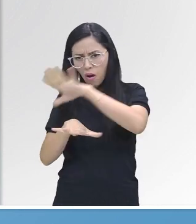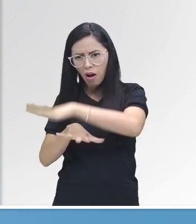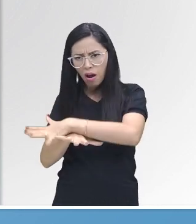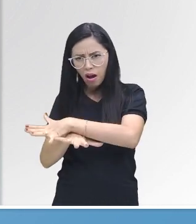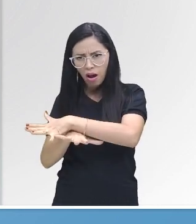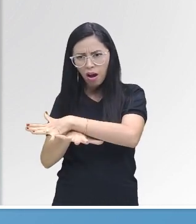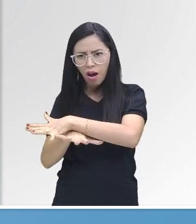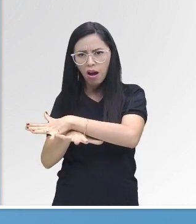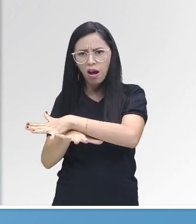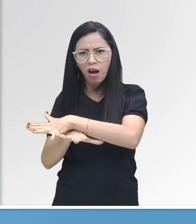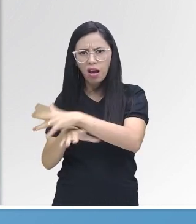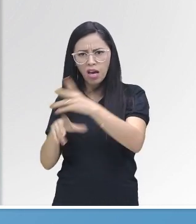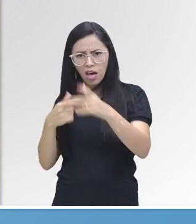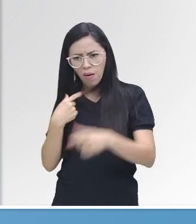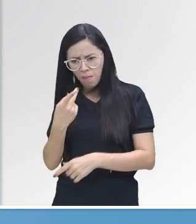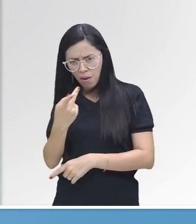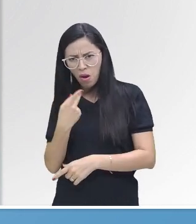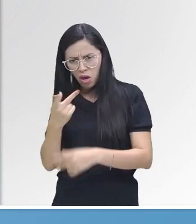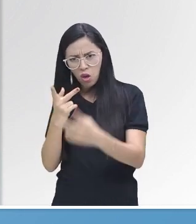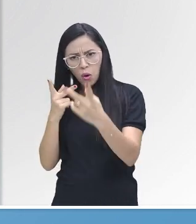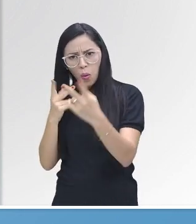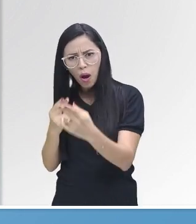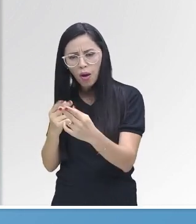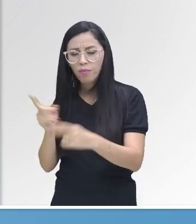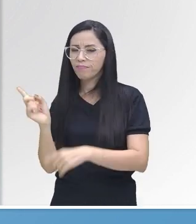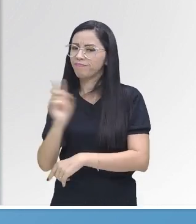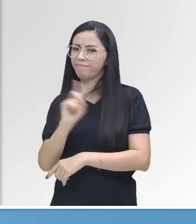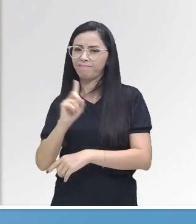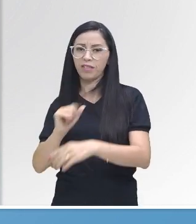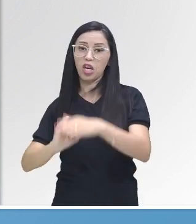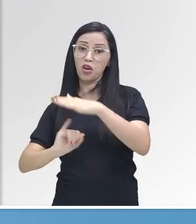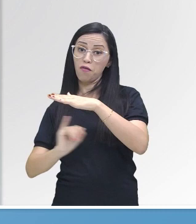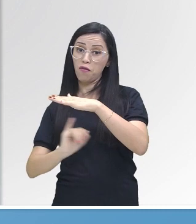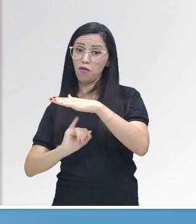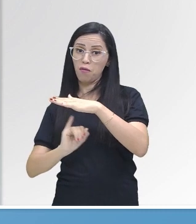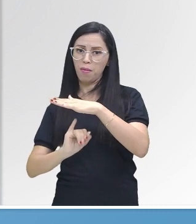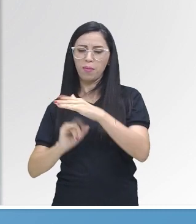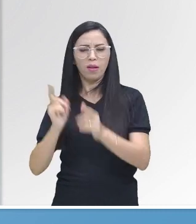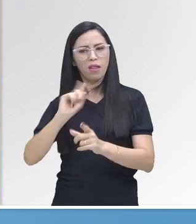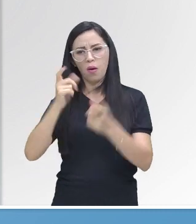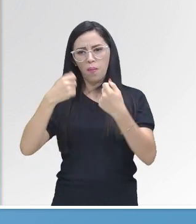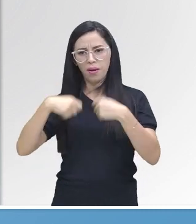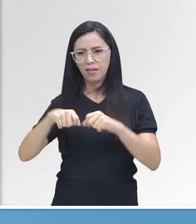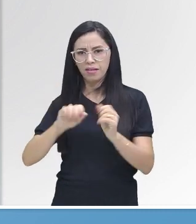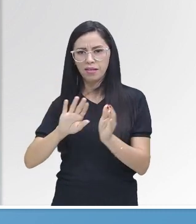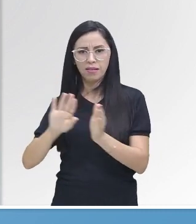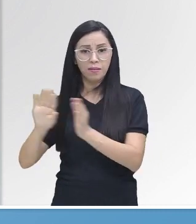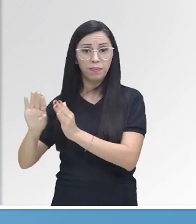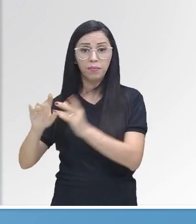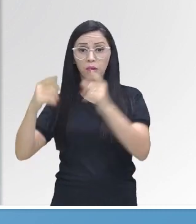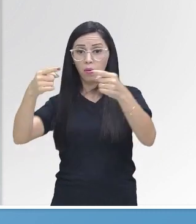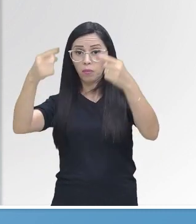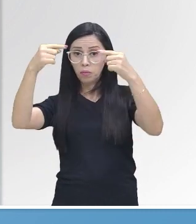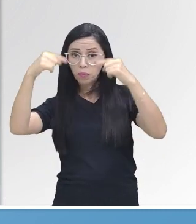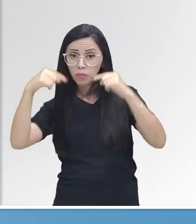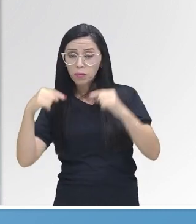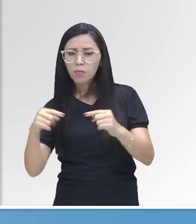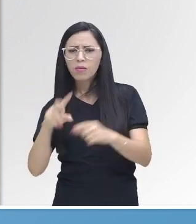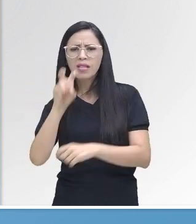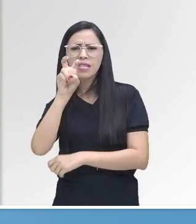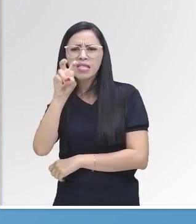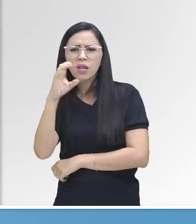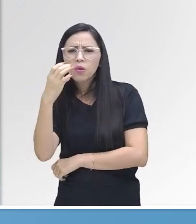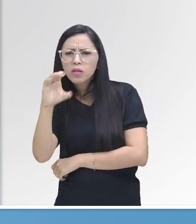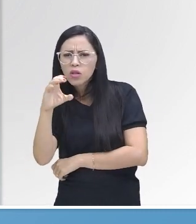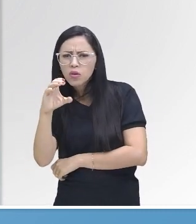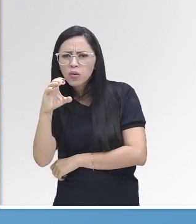palmo do tamanho do seu? Não, então não vou marcar porque não é padronizada. Vamos aqui para baixo. Aqui 5